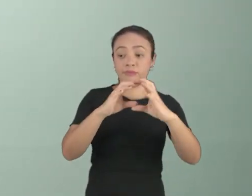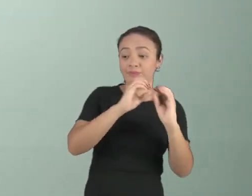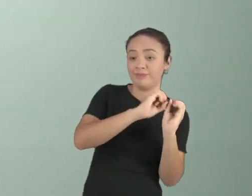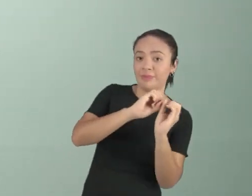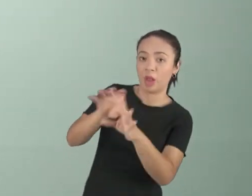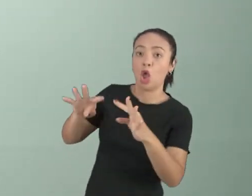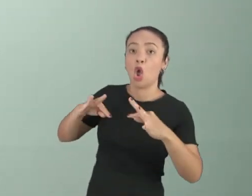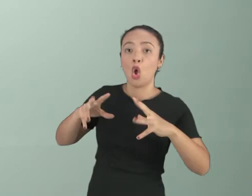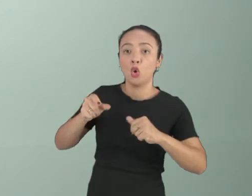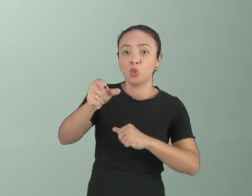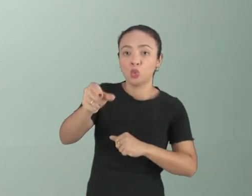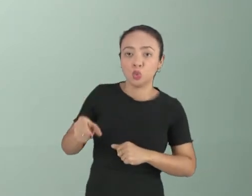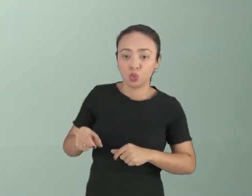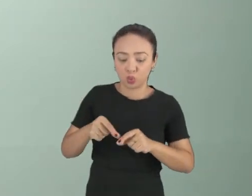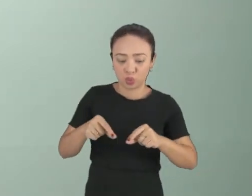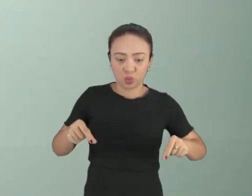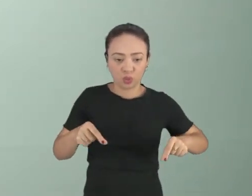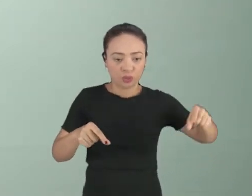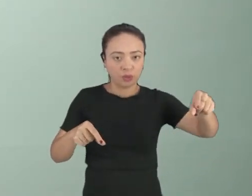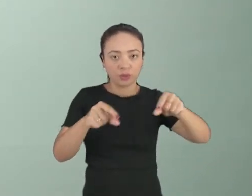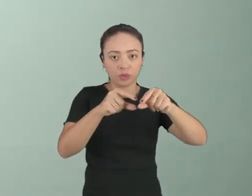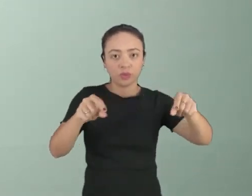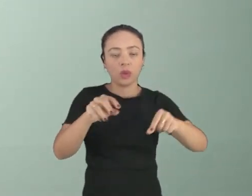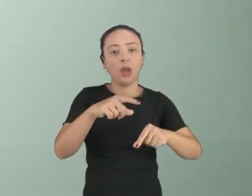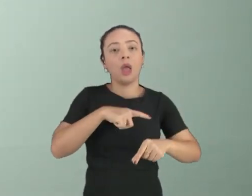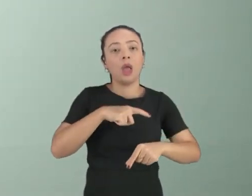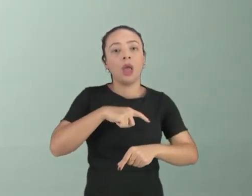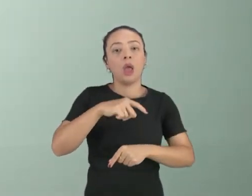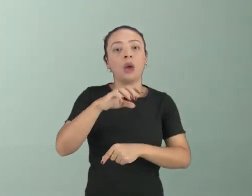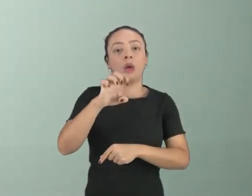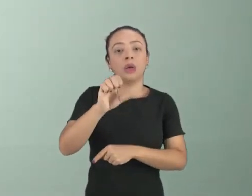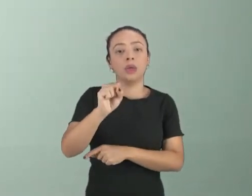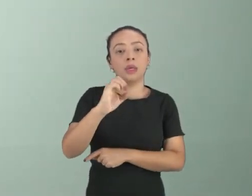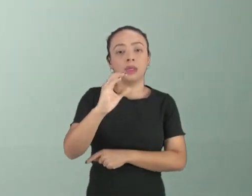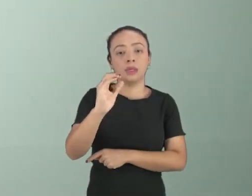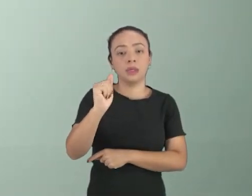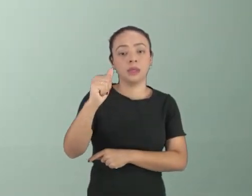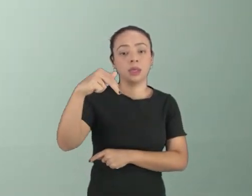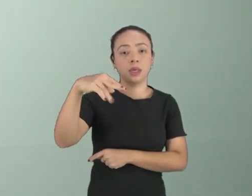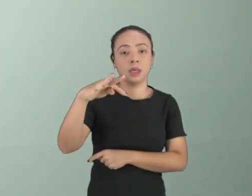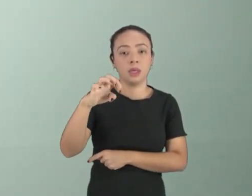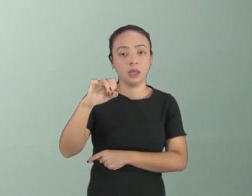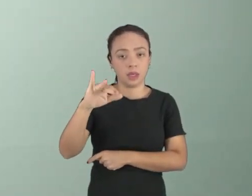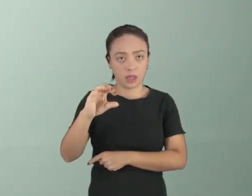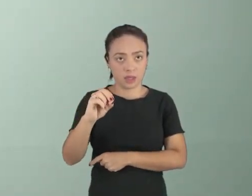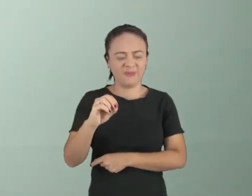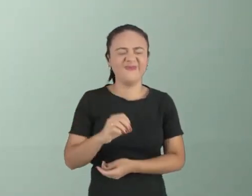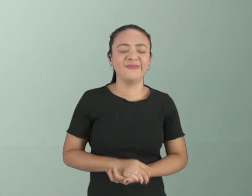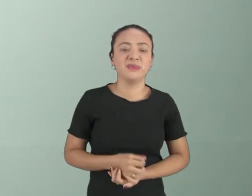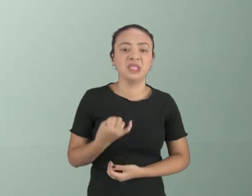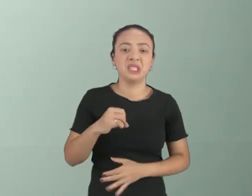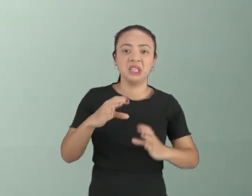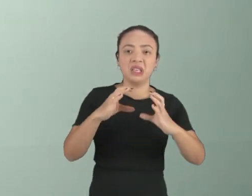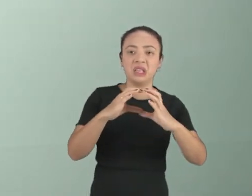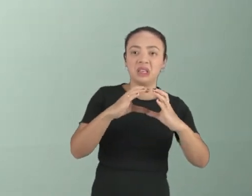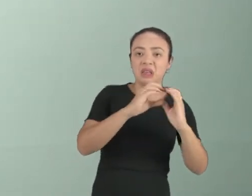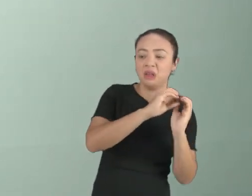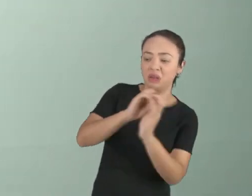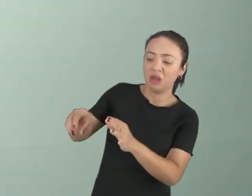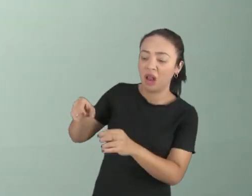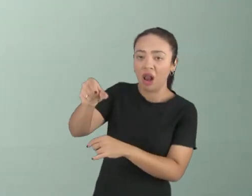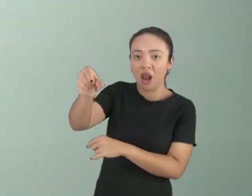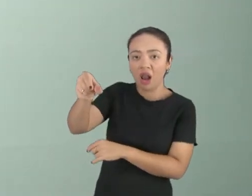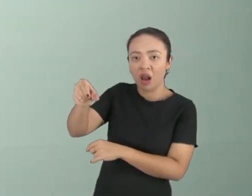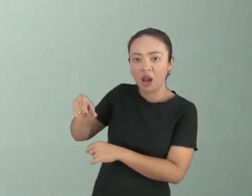atravessa totalmente as linhas, é marcado um tiro de meta, um escanteio ou um lateral. Bola saiu pela linha do